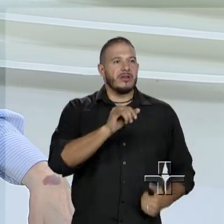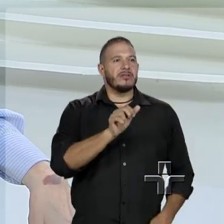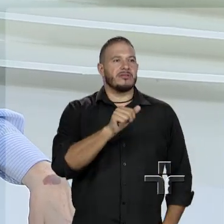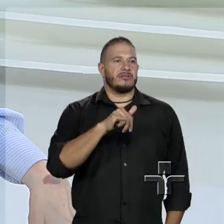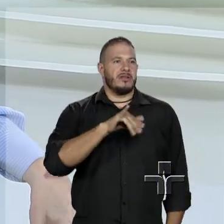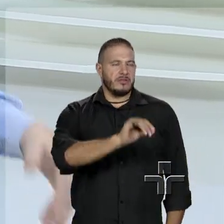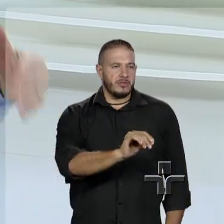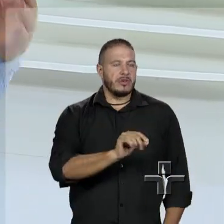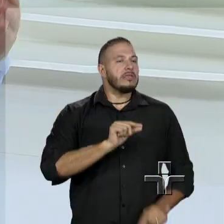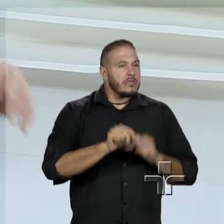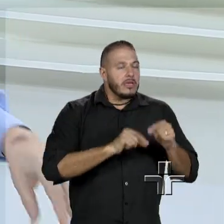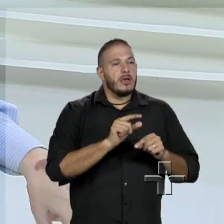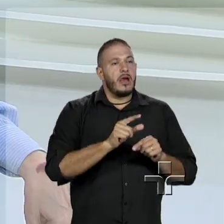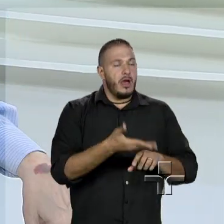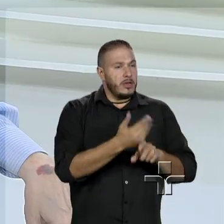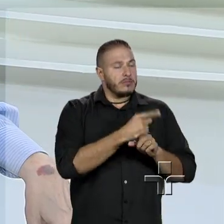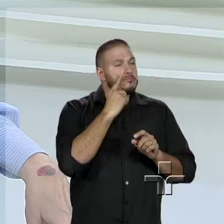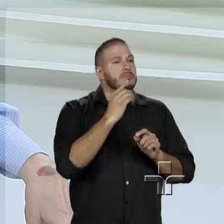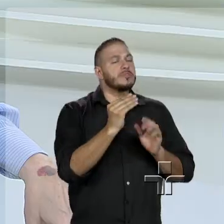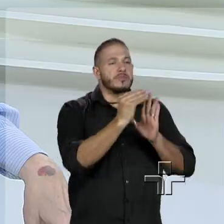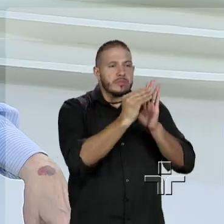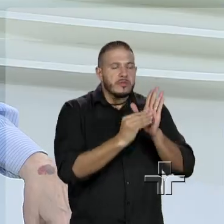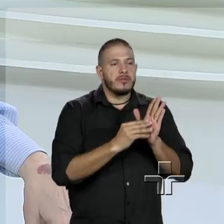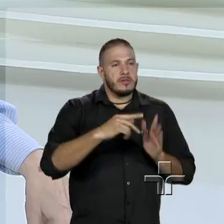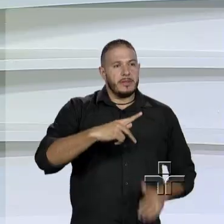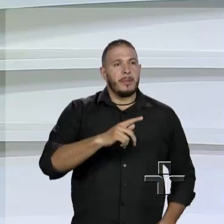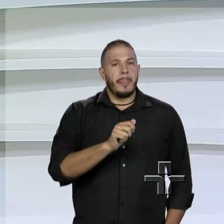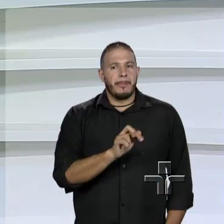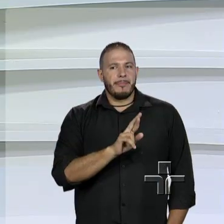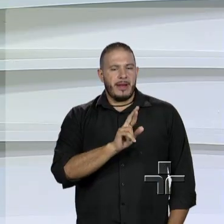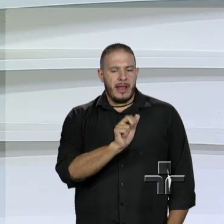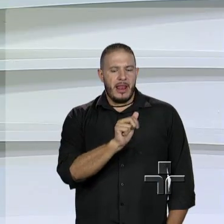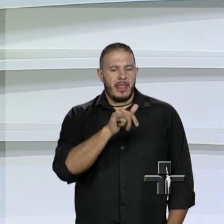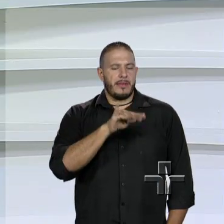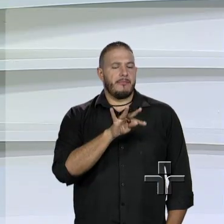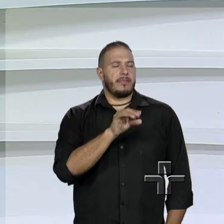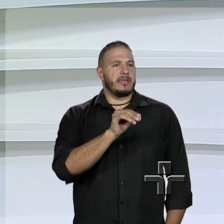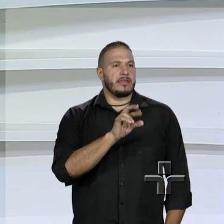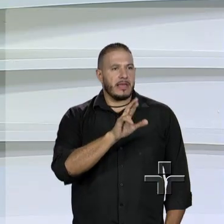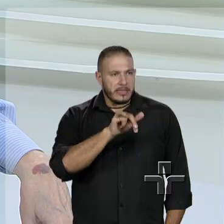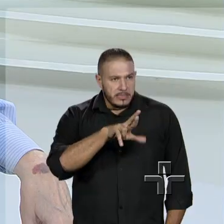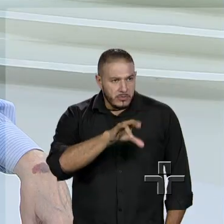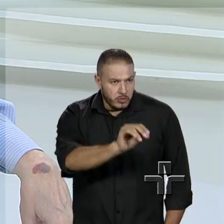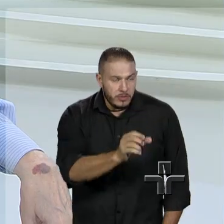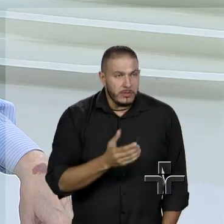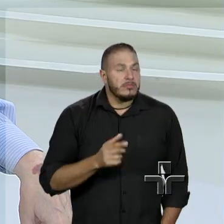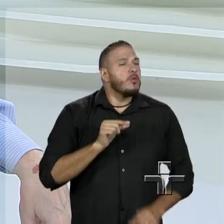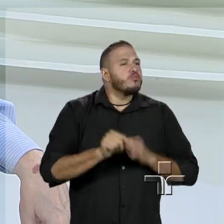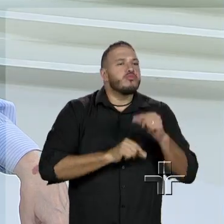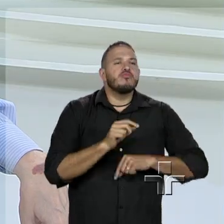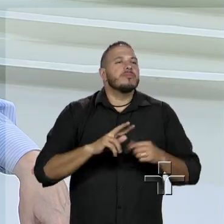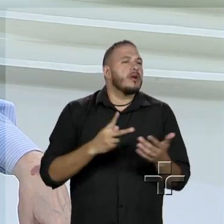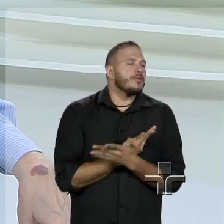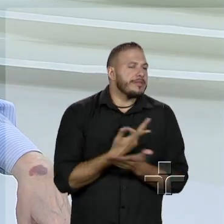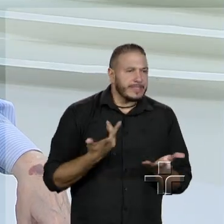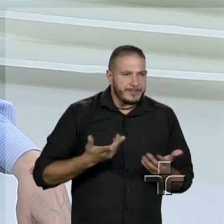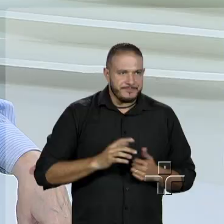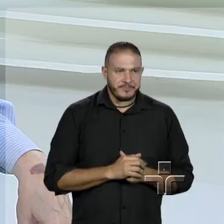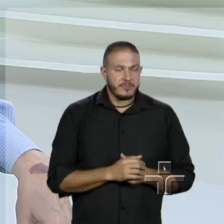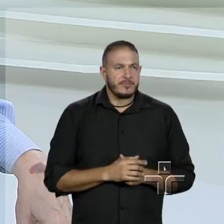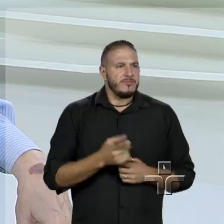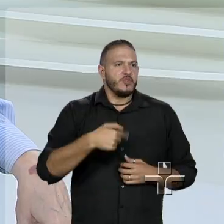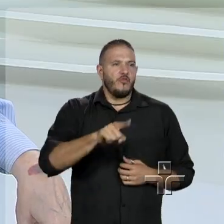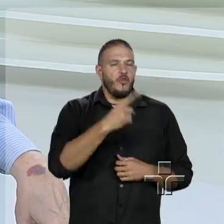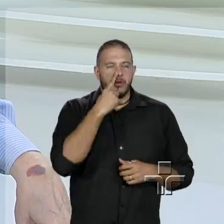se instituísse o parlamentarismo. De forma que, agora, o que acontece é o seguinte, não foi